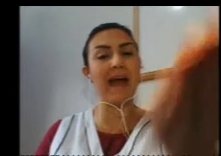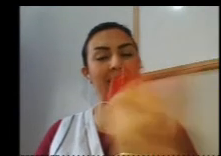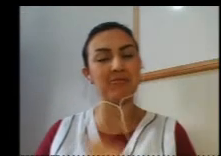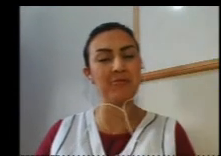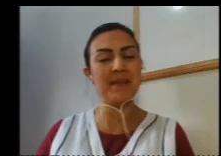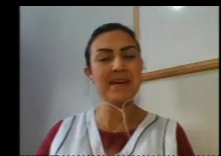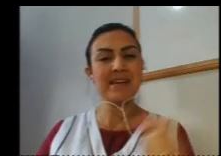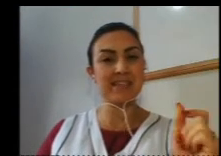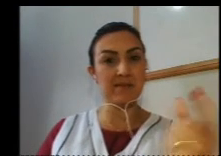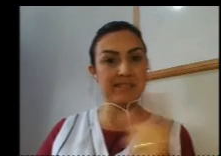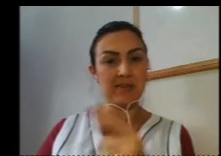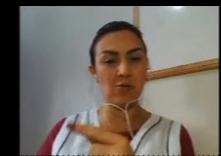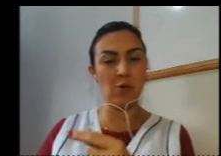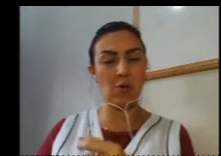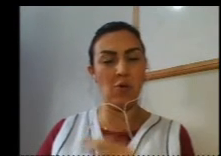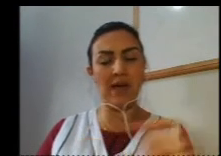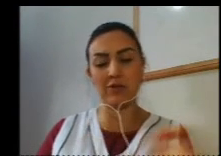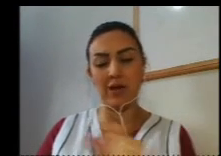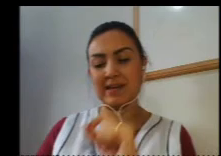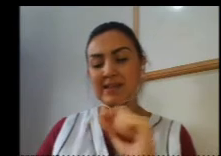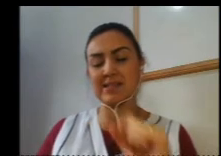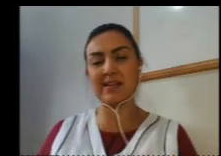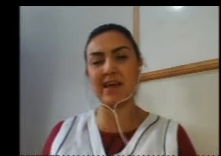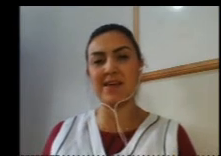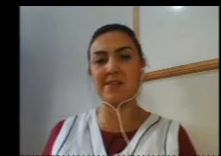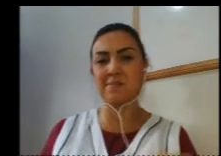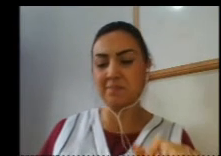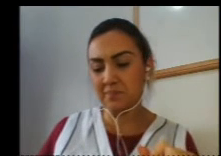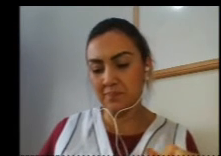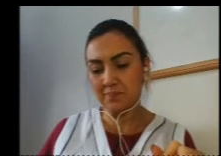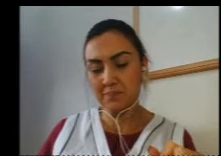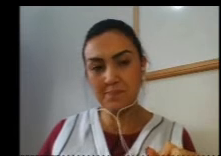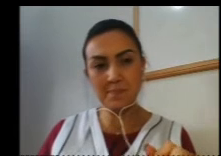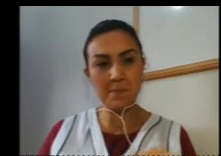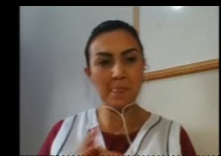o gato. Se você não colocou o gato, acrescenta aí.